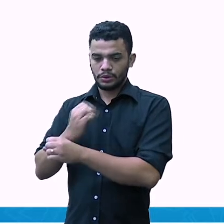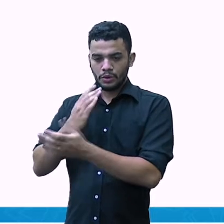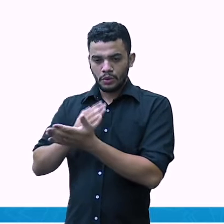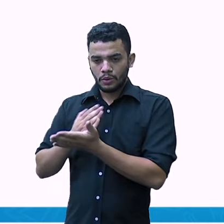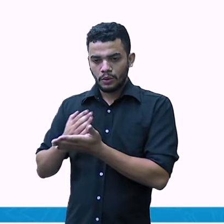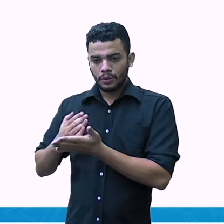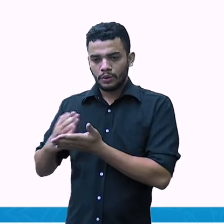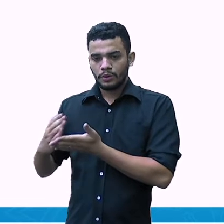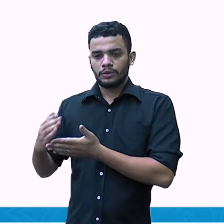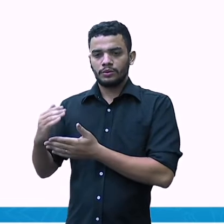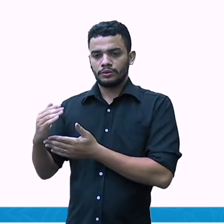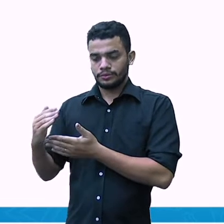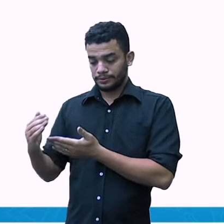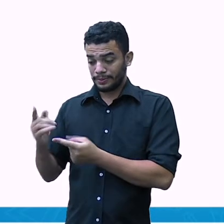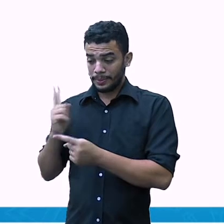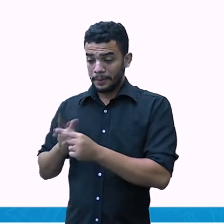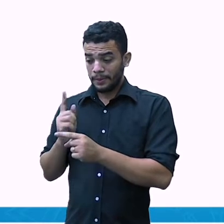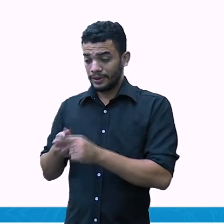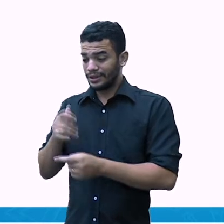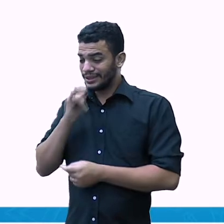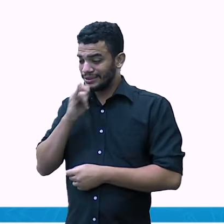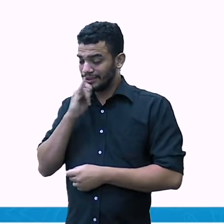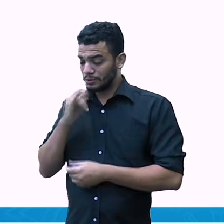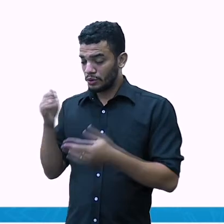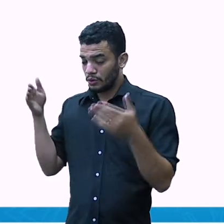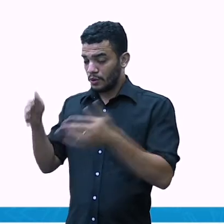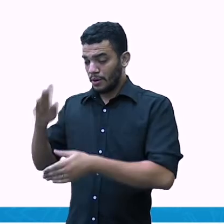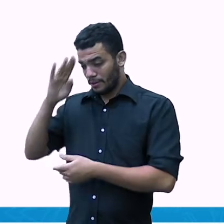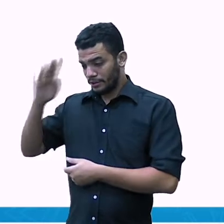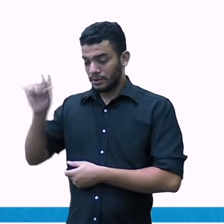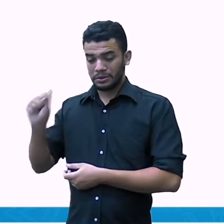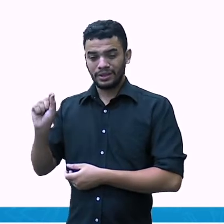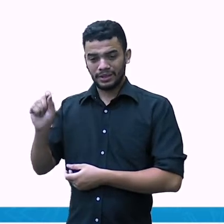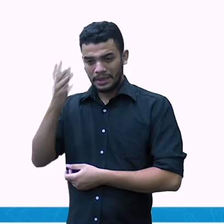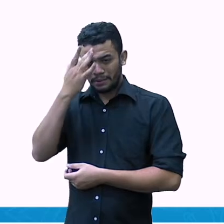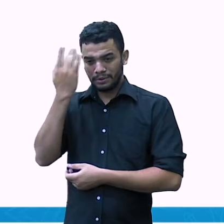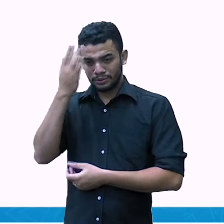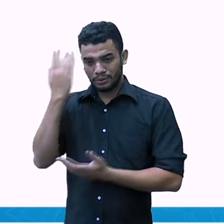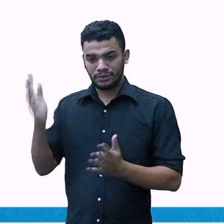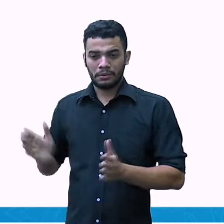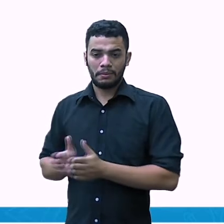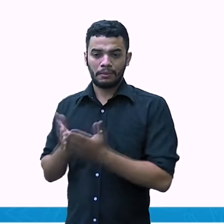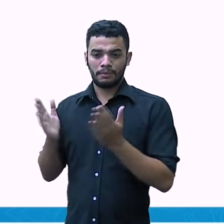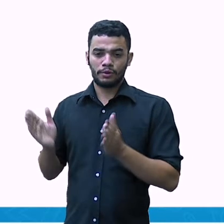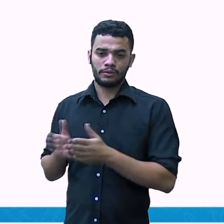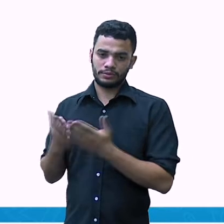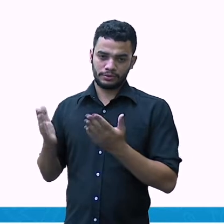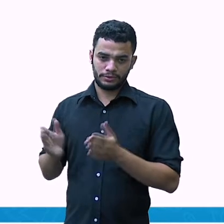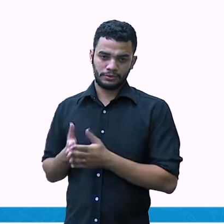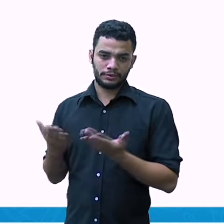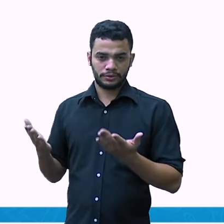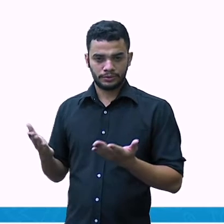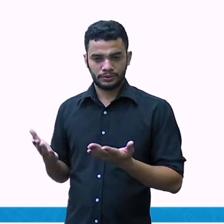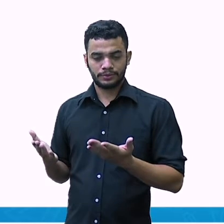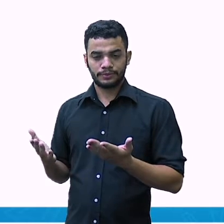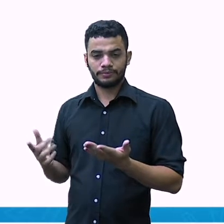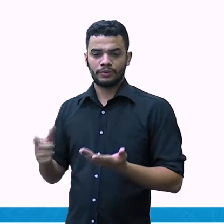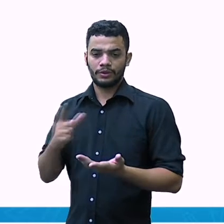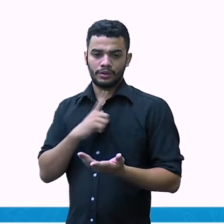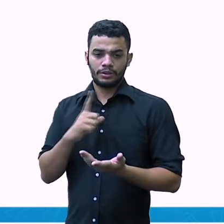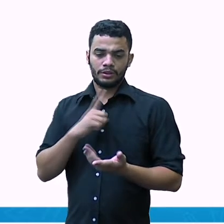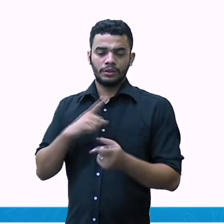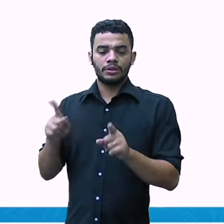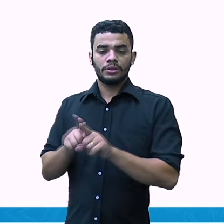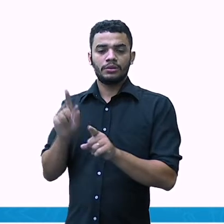baixa renda. Nessas áreas, há centralizados comerciais, ocorrem manifestações culturais